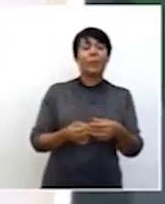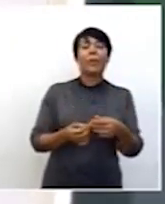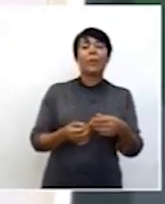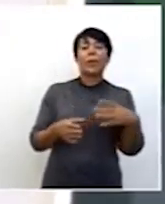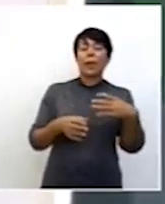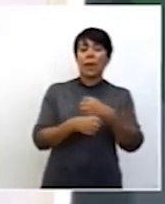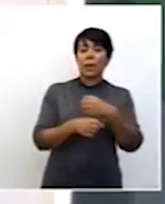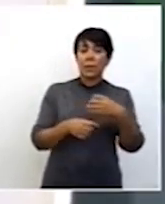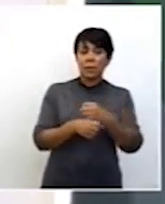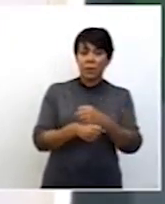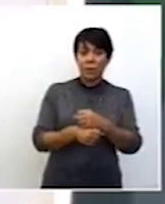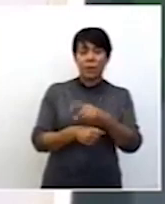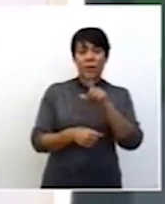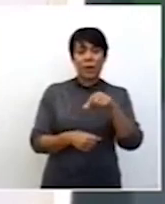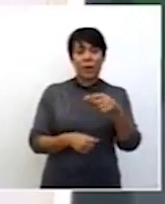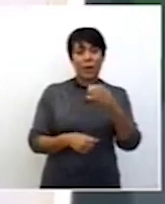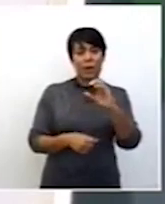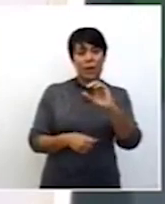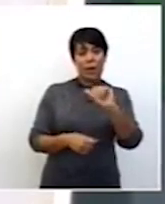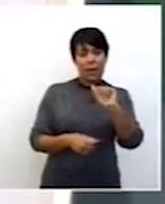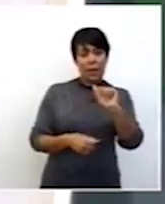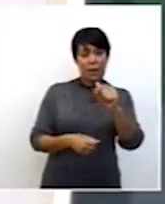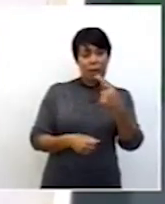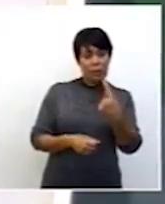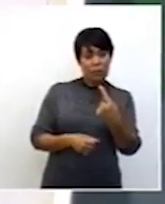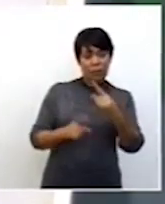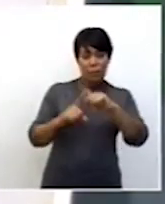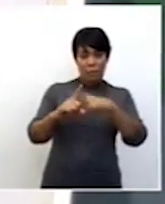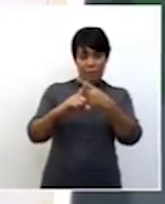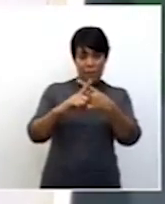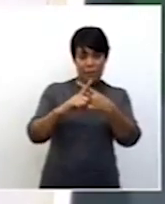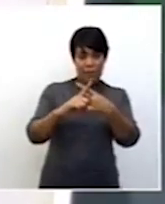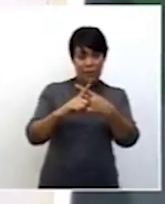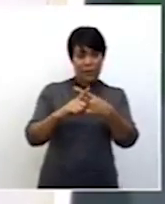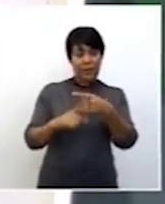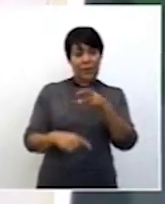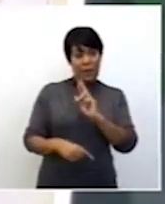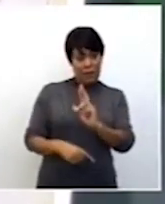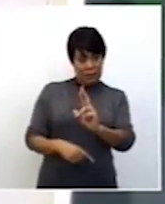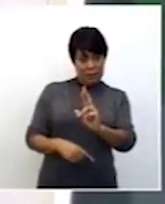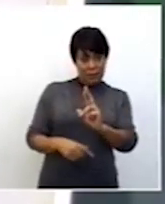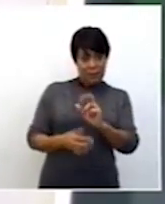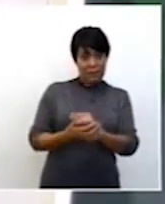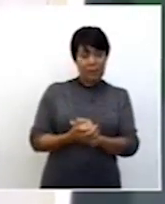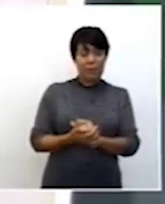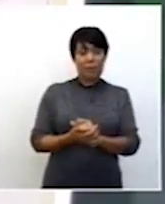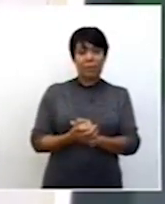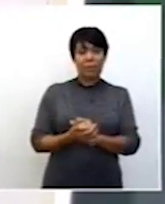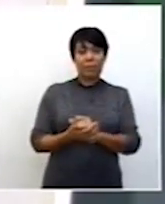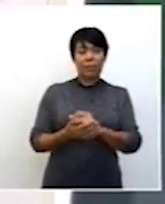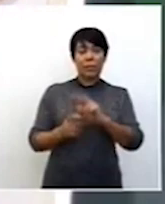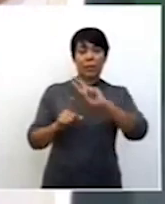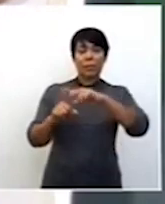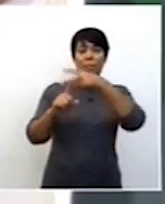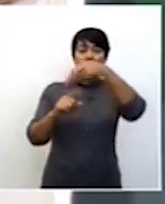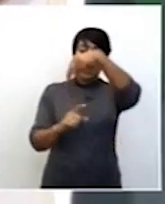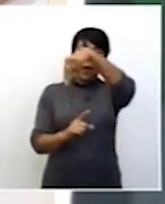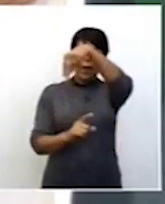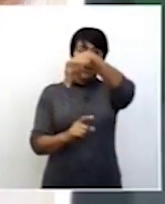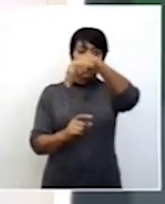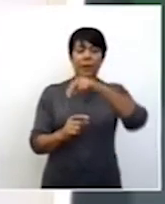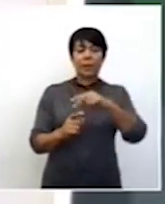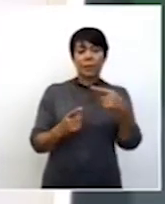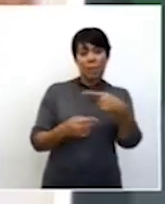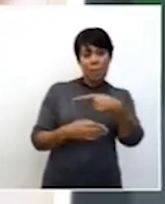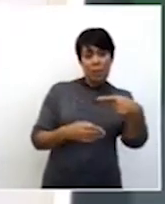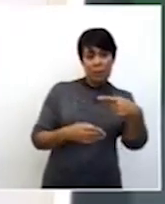é A1 vezes a razão elevado a n